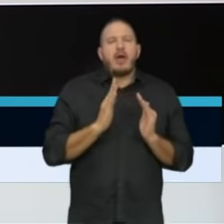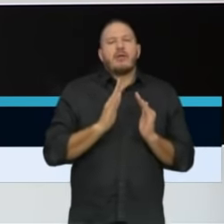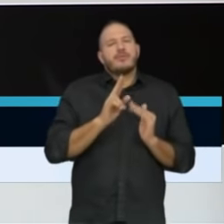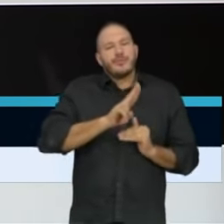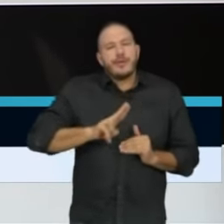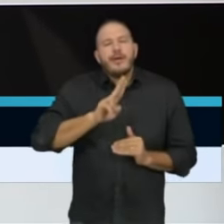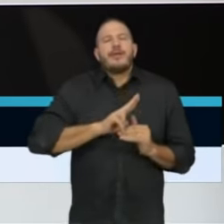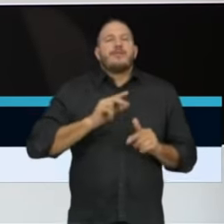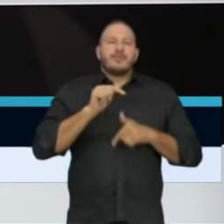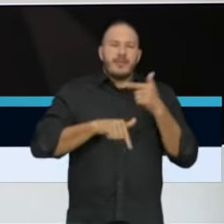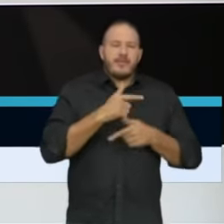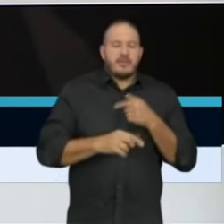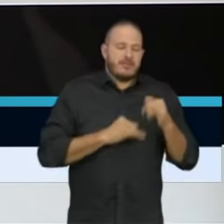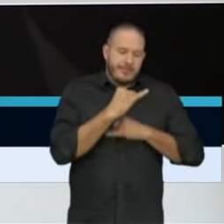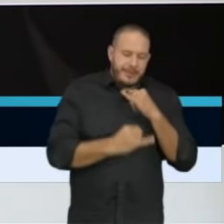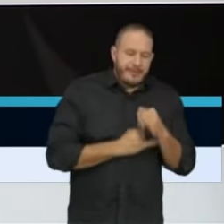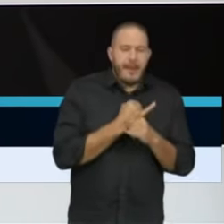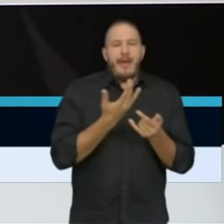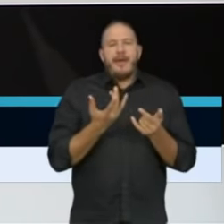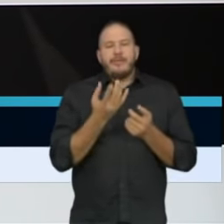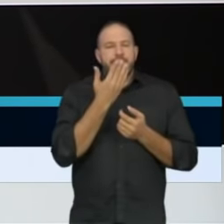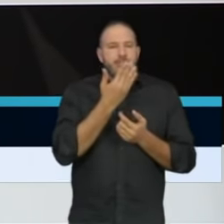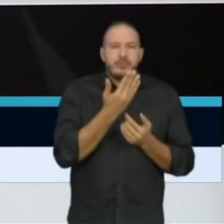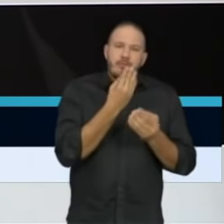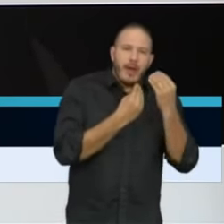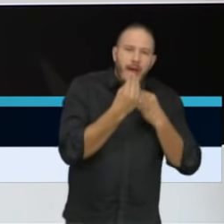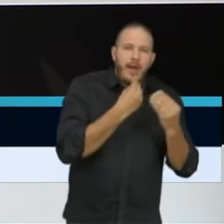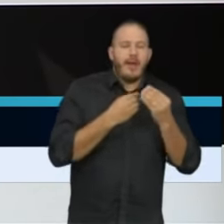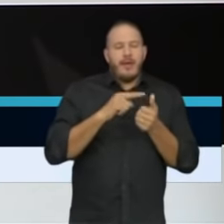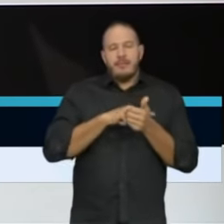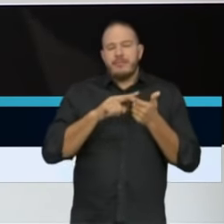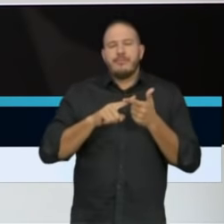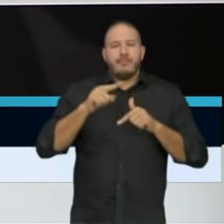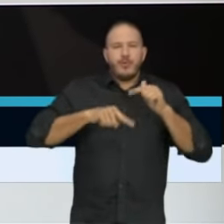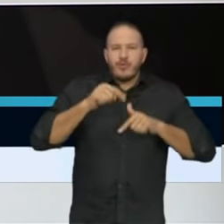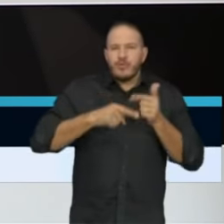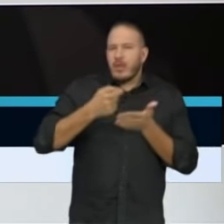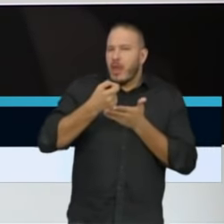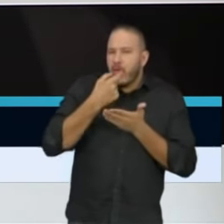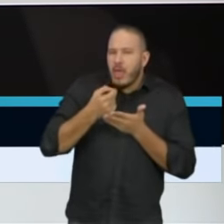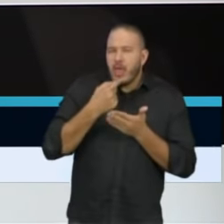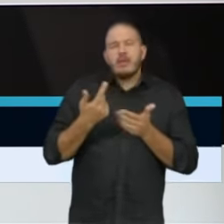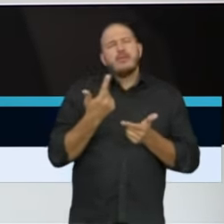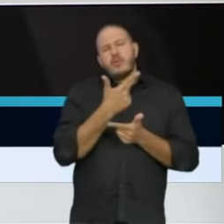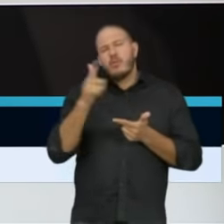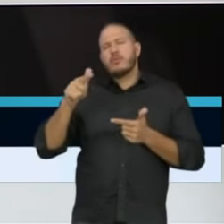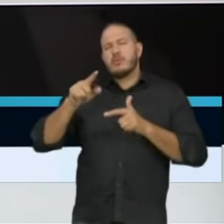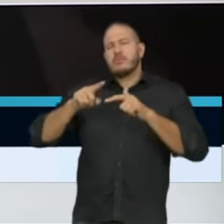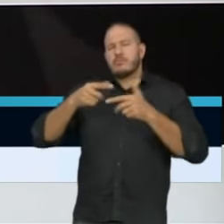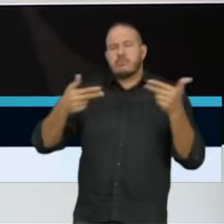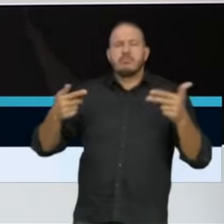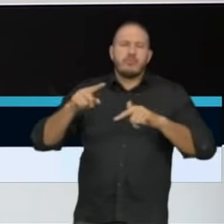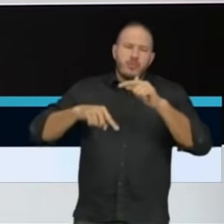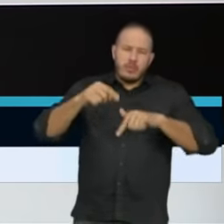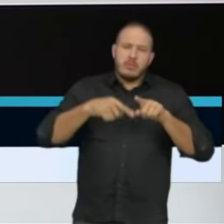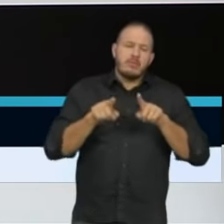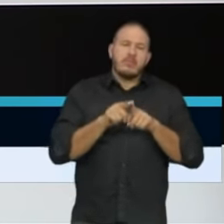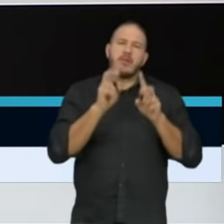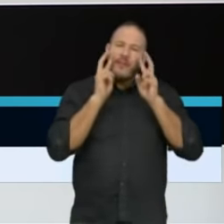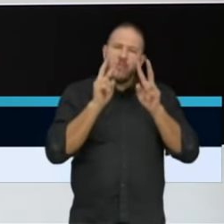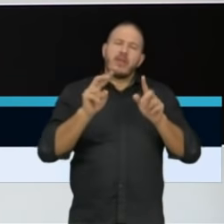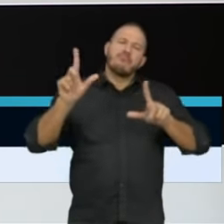serviços online para alimentos, produtos de farmácia e outros produtos também, e assistindo,